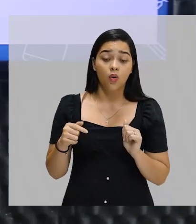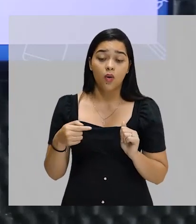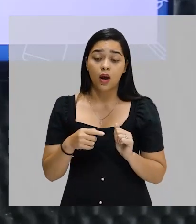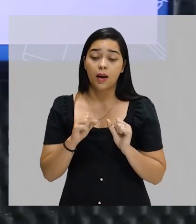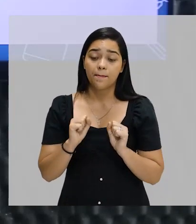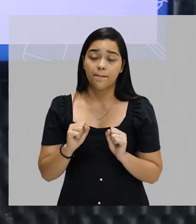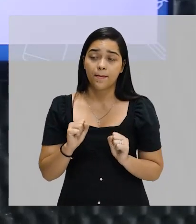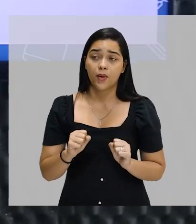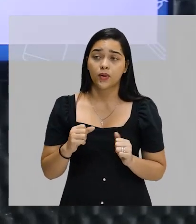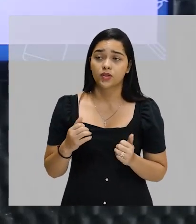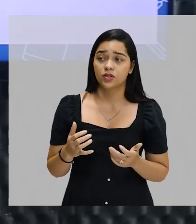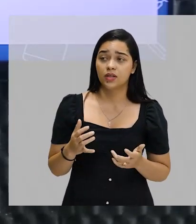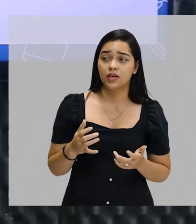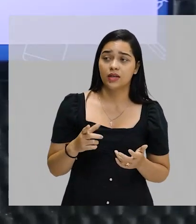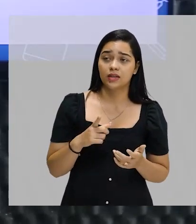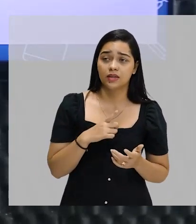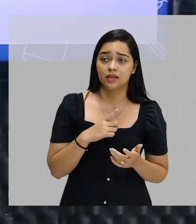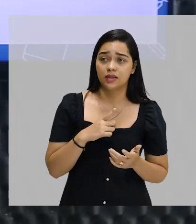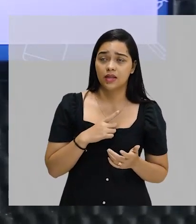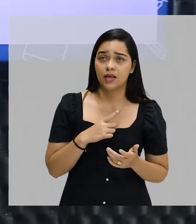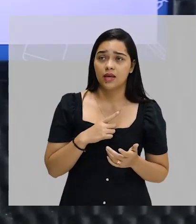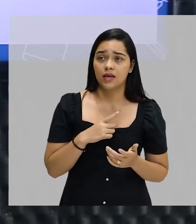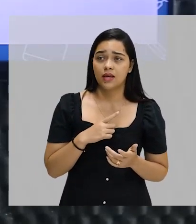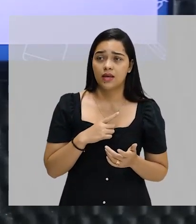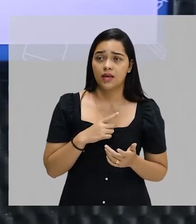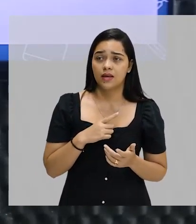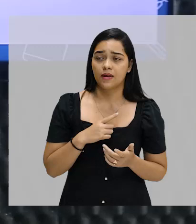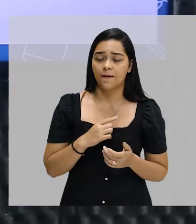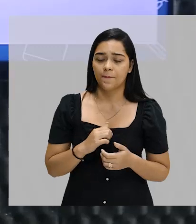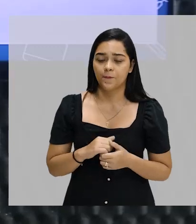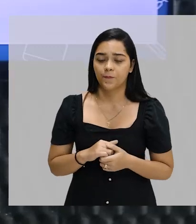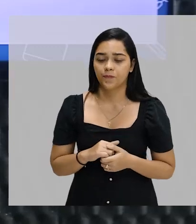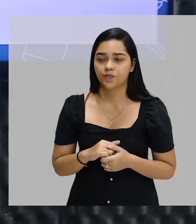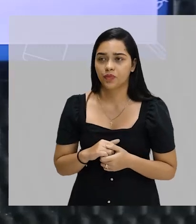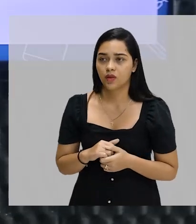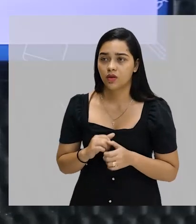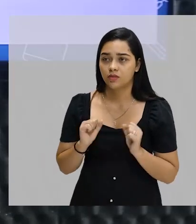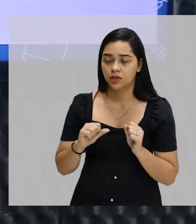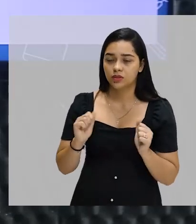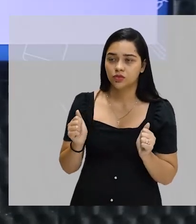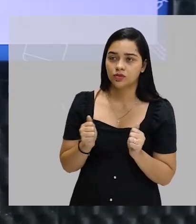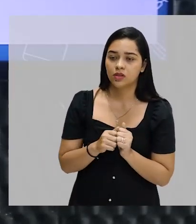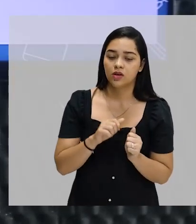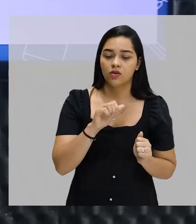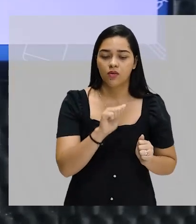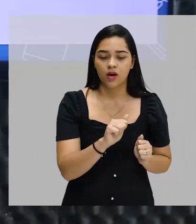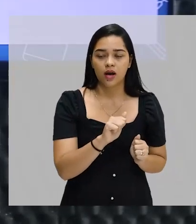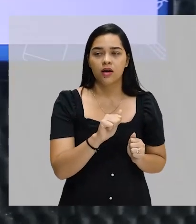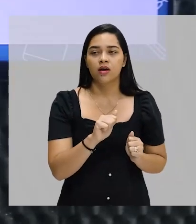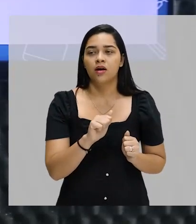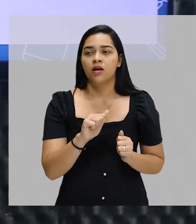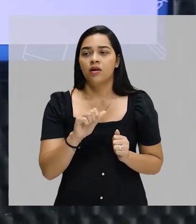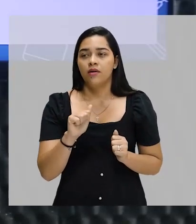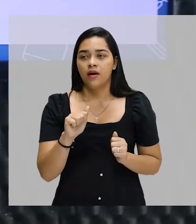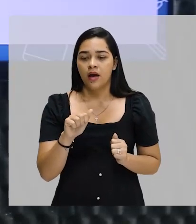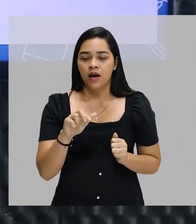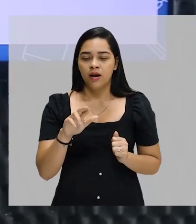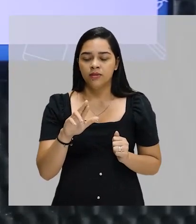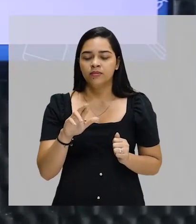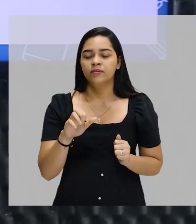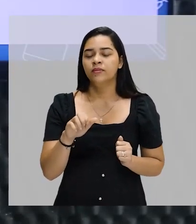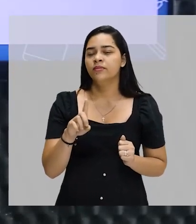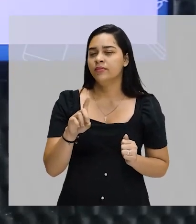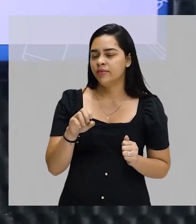ser uma falei artigo, preposição, né? Eu posso juntar o a com o a, o ar craseado, que a gente vai falar